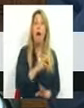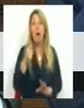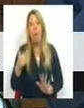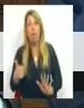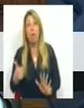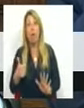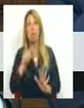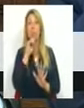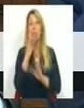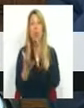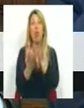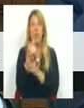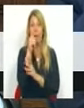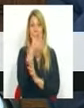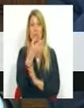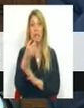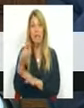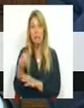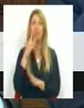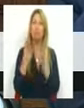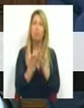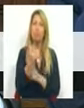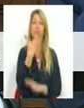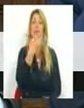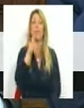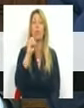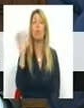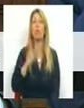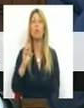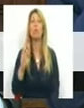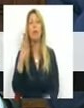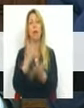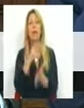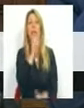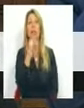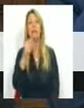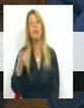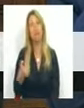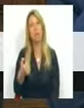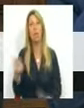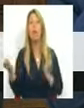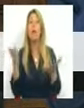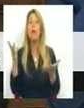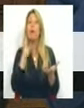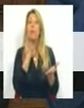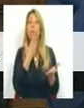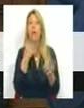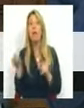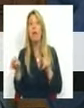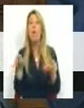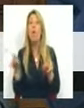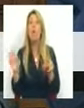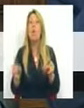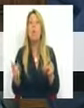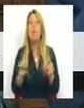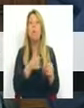de recuperar dos 700 entre 141 milhões de euros a 335, dependendo de qual das alternativas que tivesse vindo a